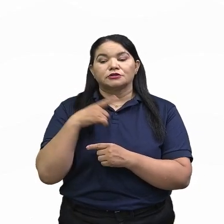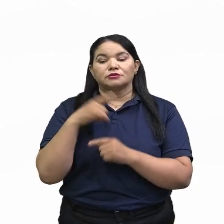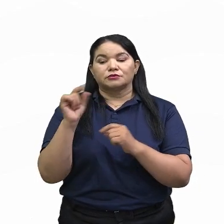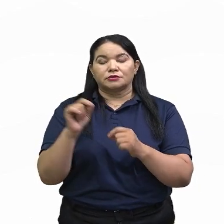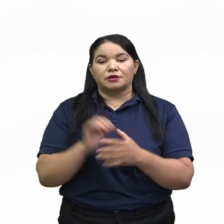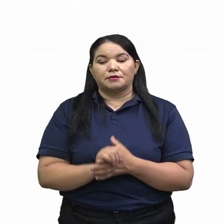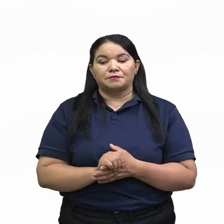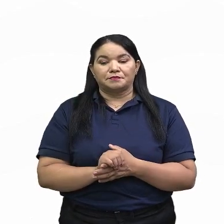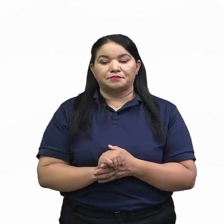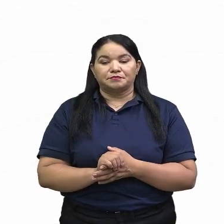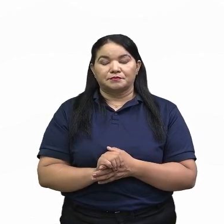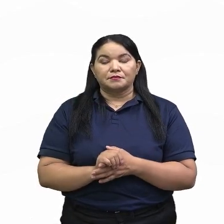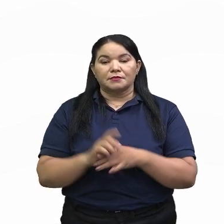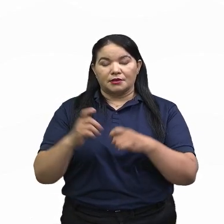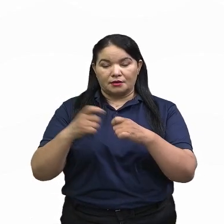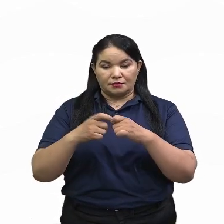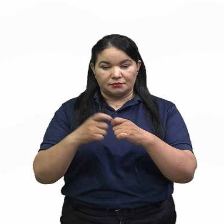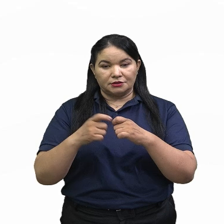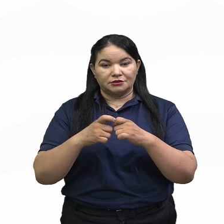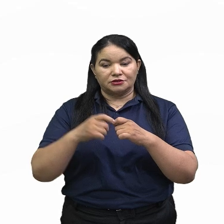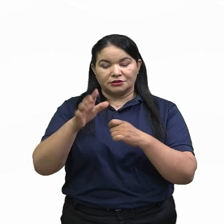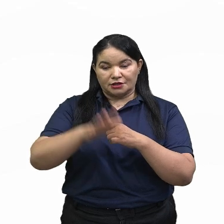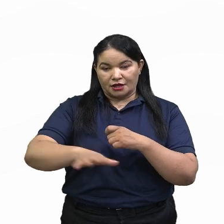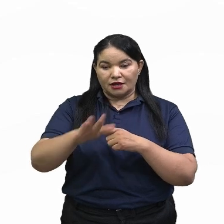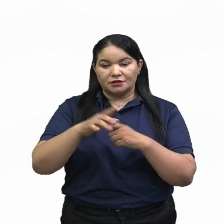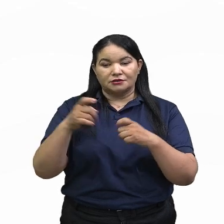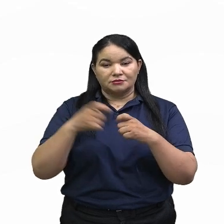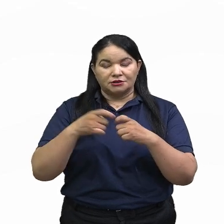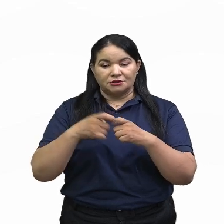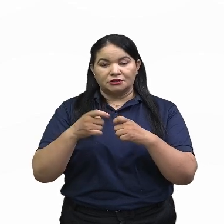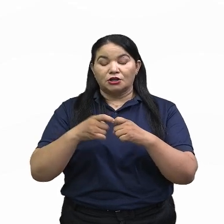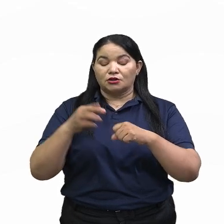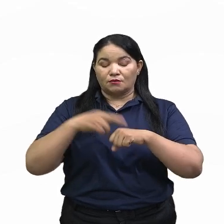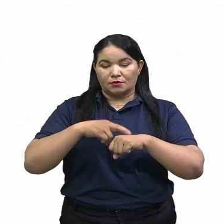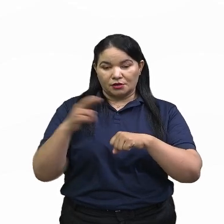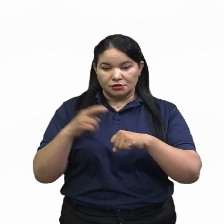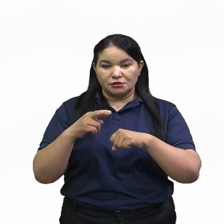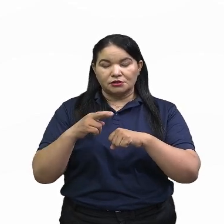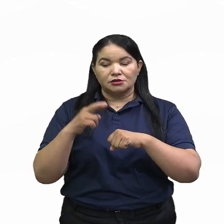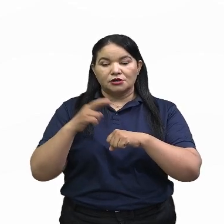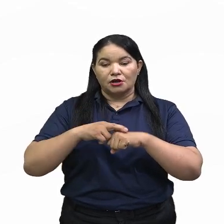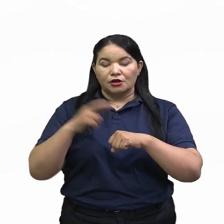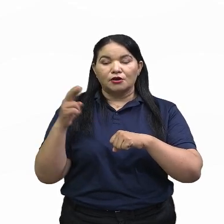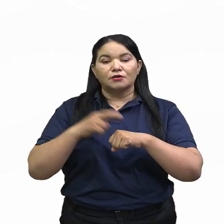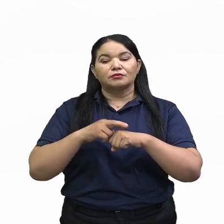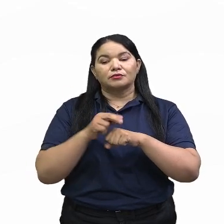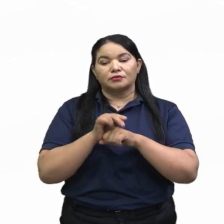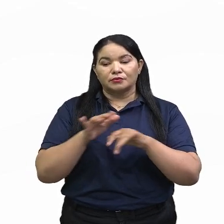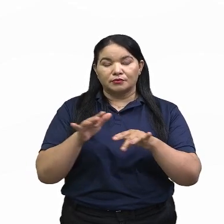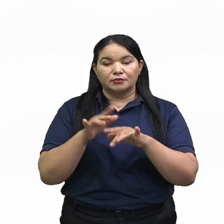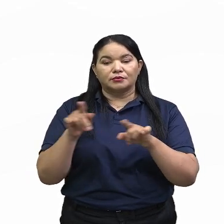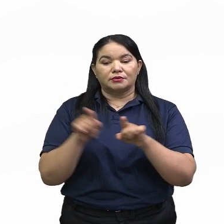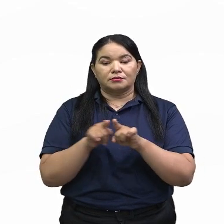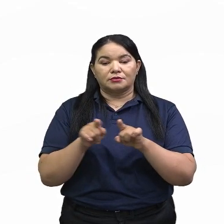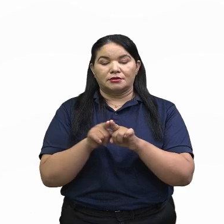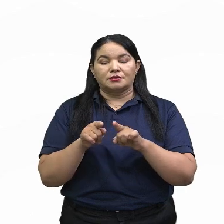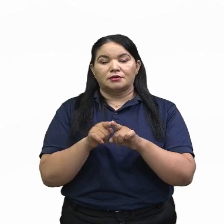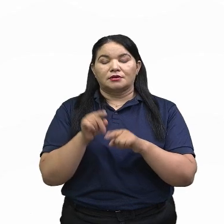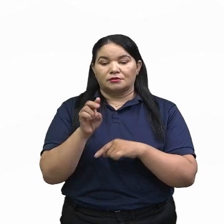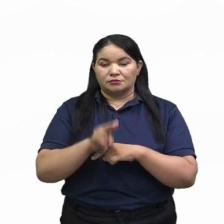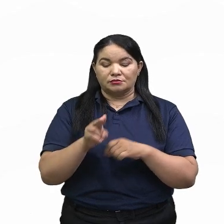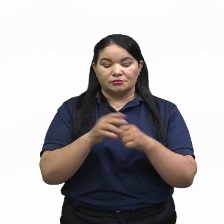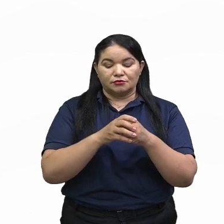a medicina. A radioatividade resulta da fissão nuclear,